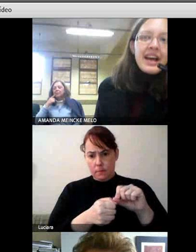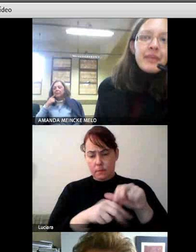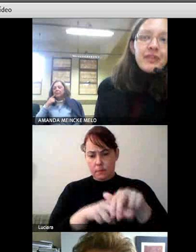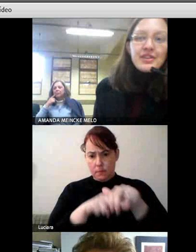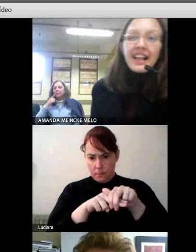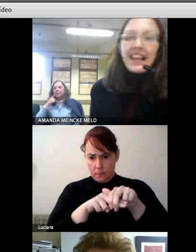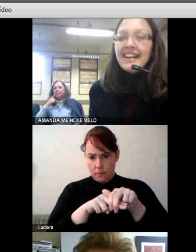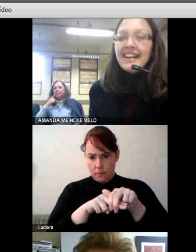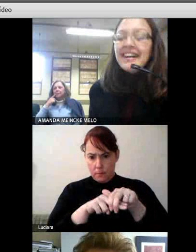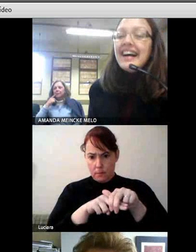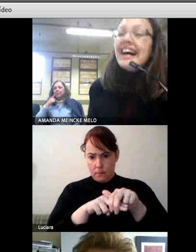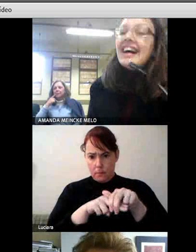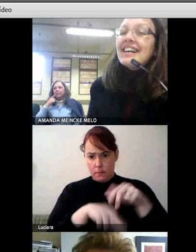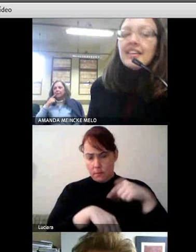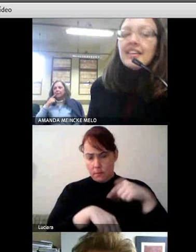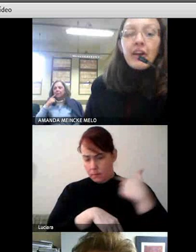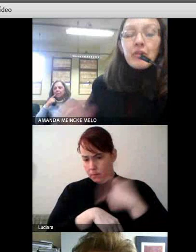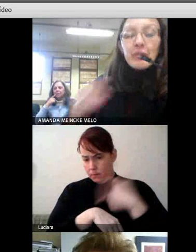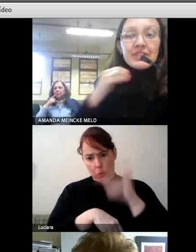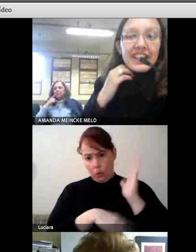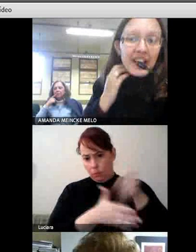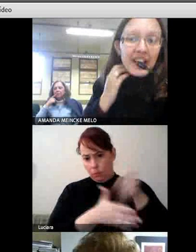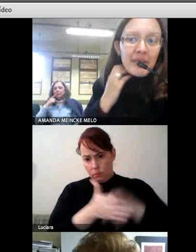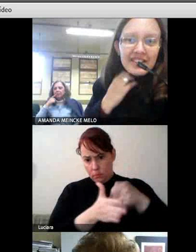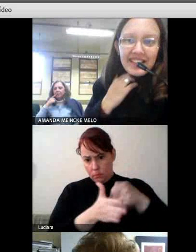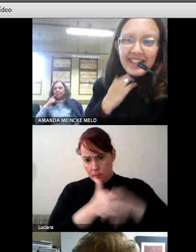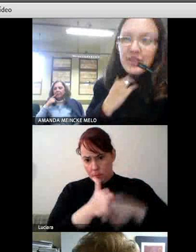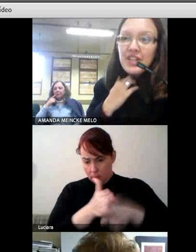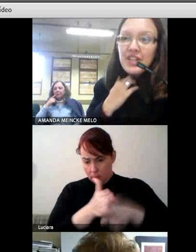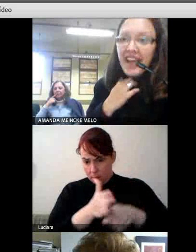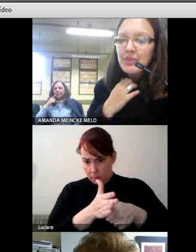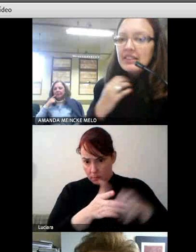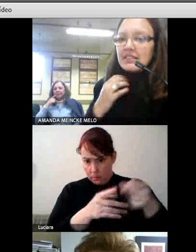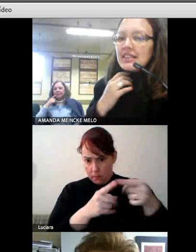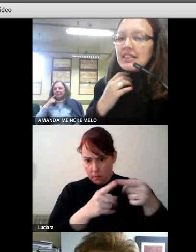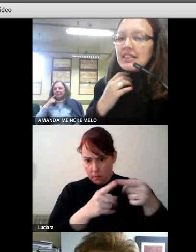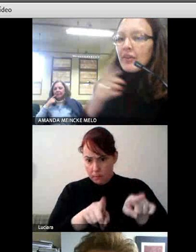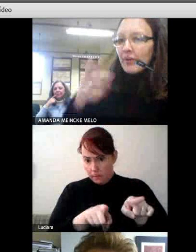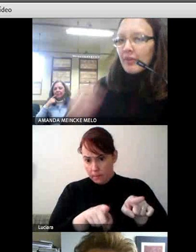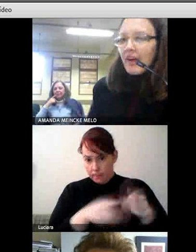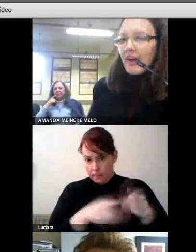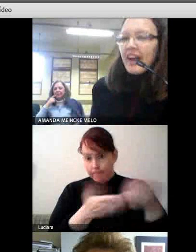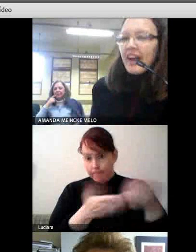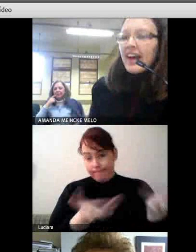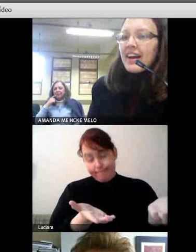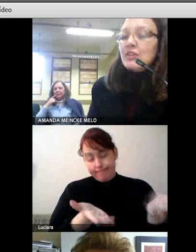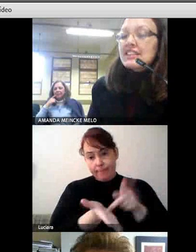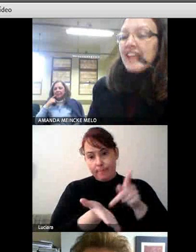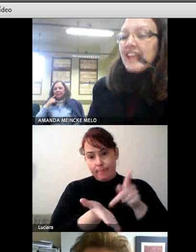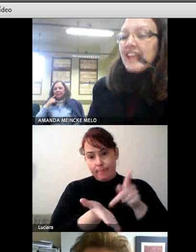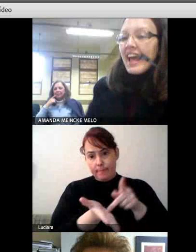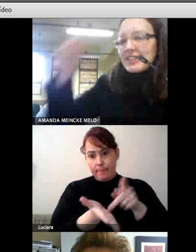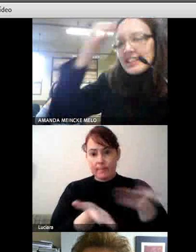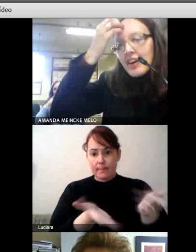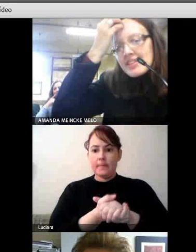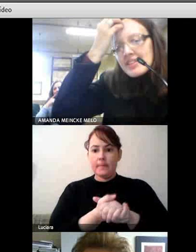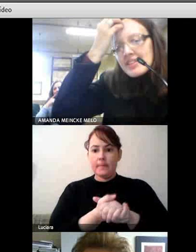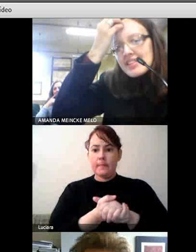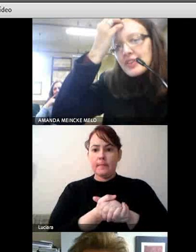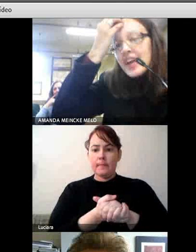notícia. É, professora Léa, tem alguns agora, questionamentos aqui no chat, mas eu considero, assim,